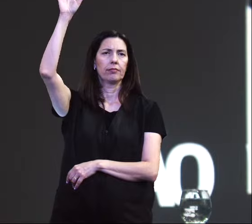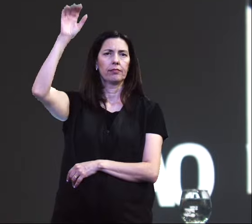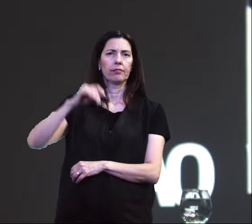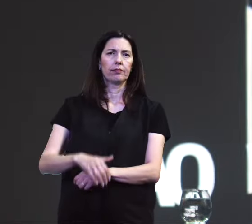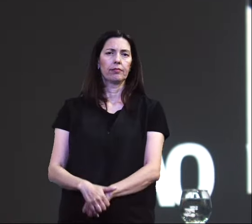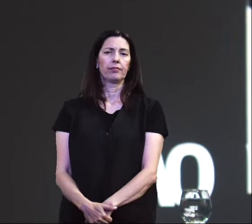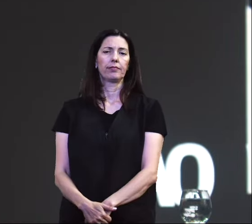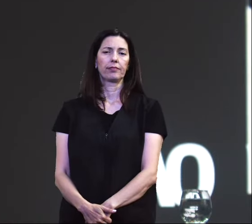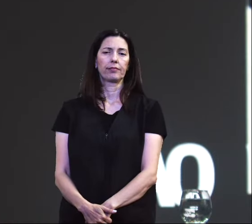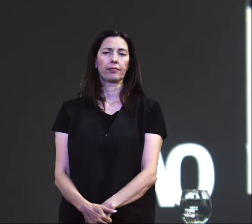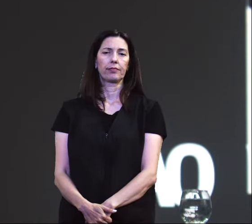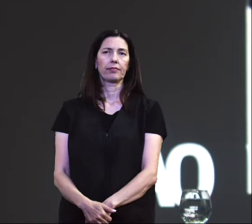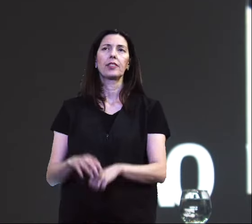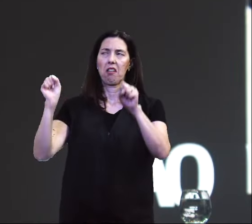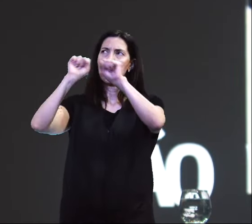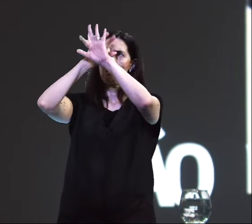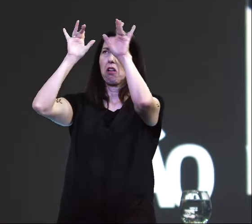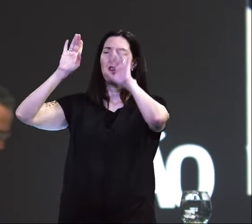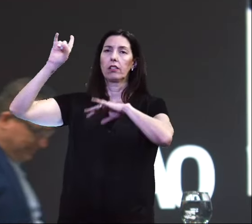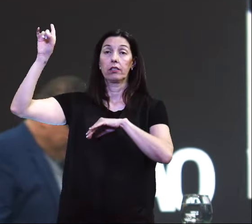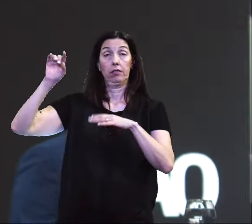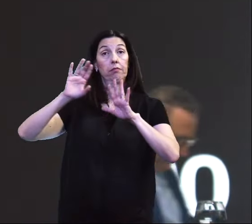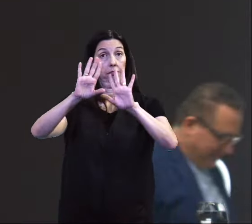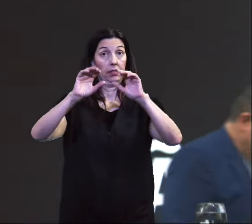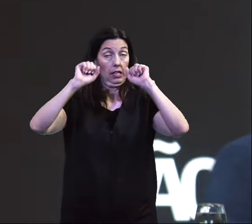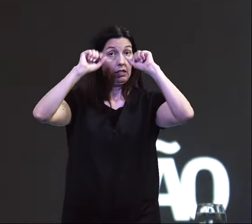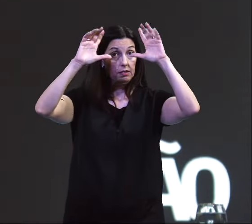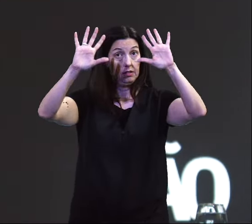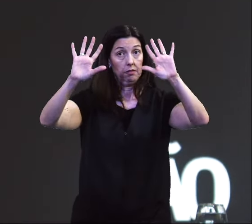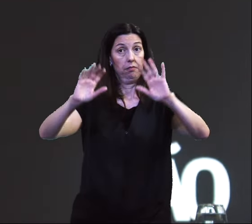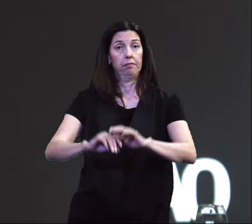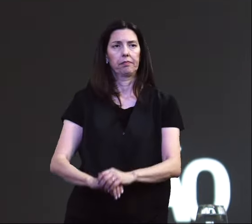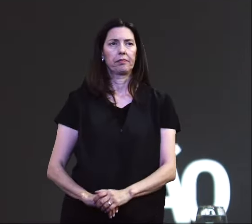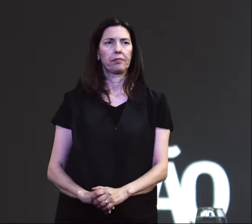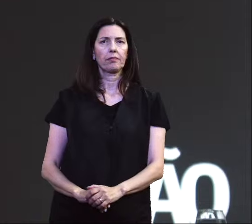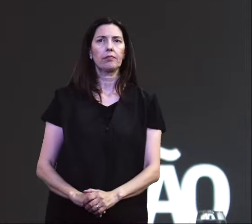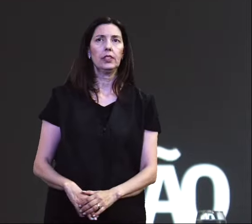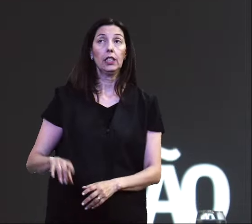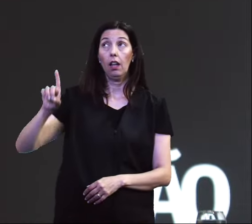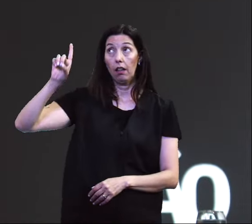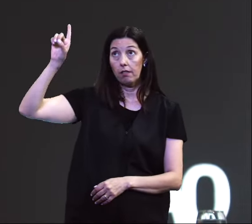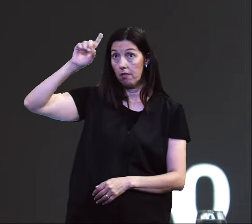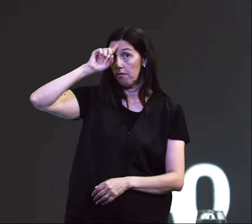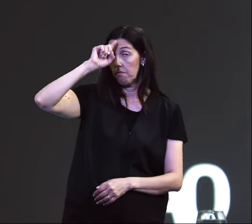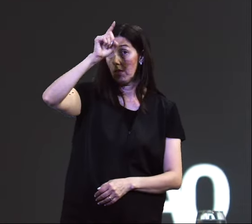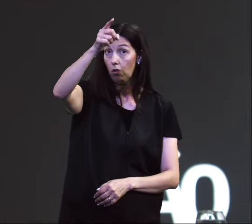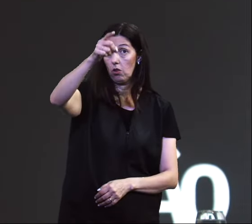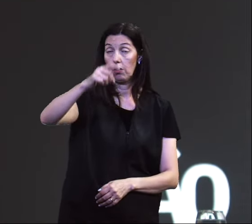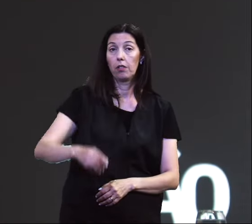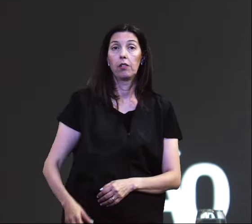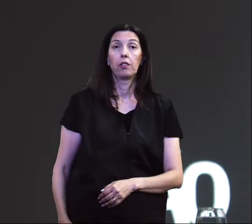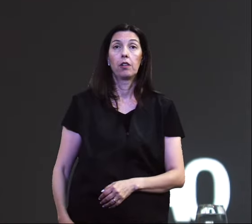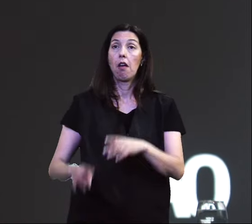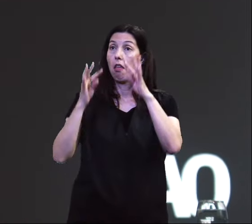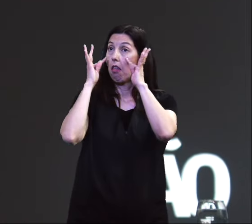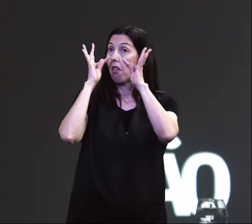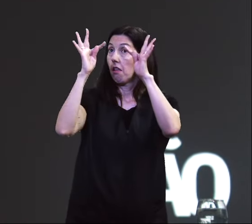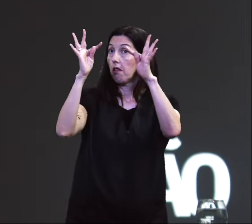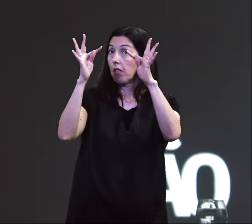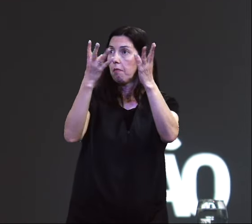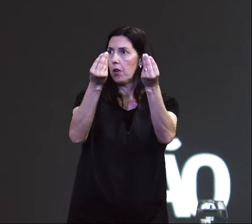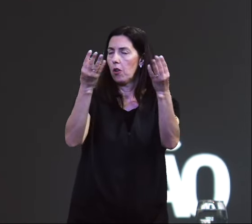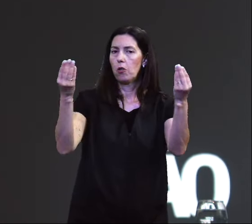Glória a Deus. Preste atenção. Deus mandou várias testemunhas. É